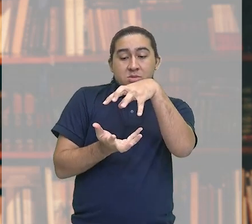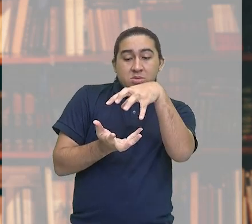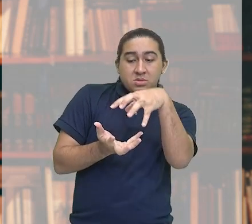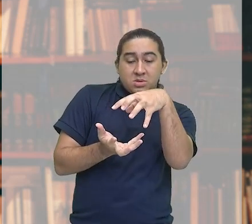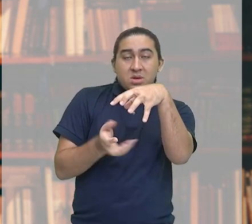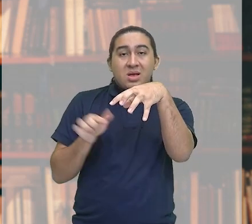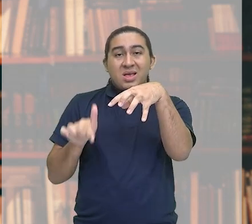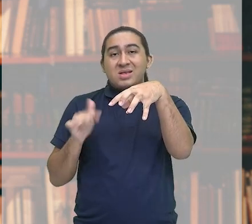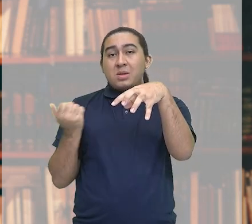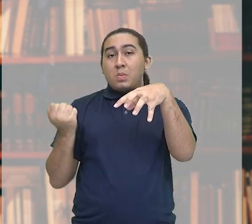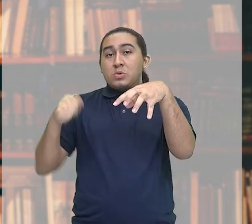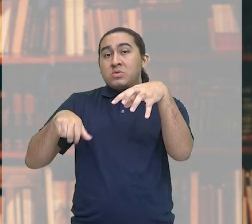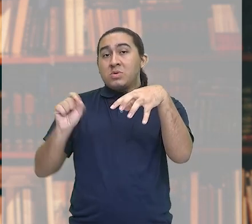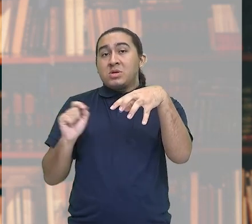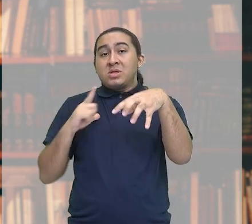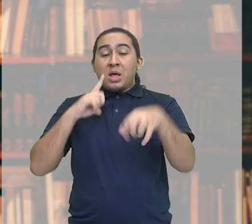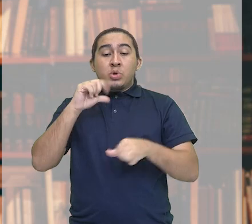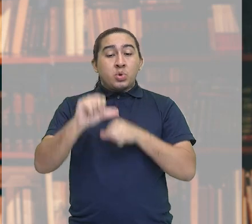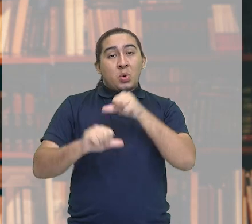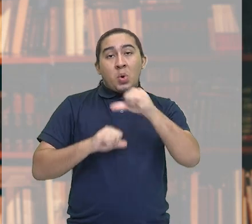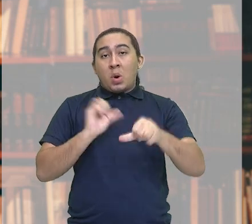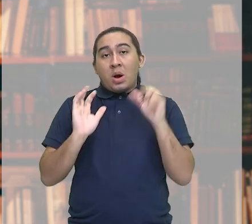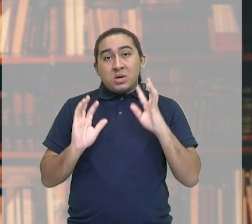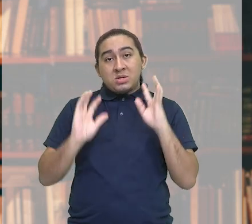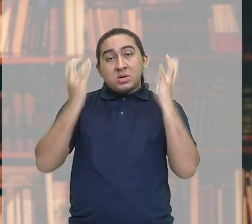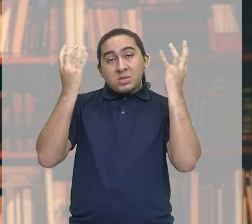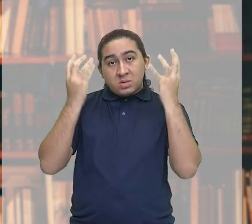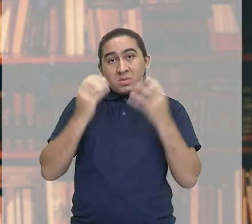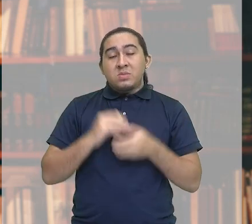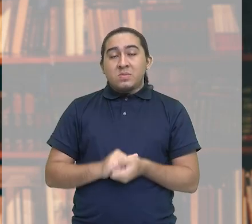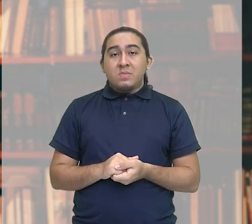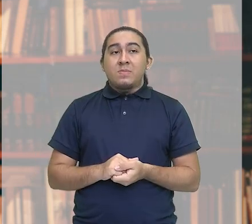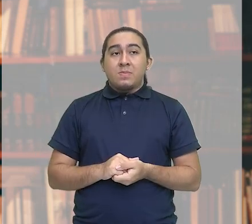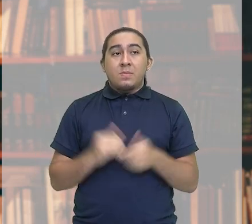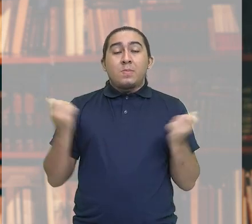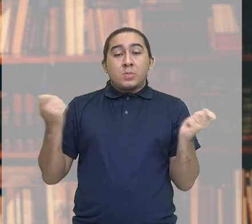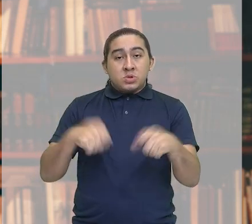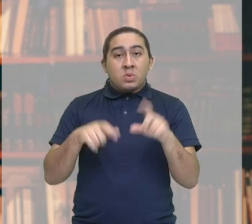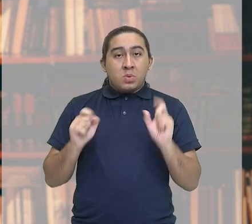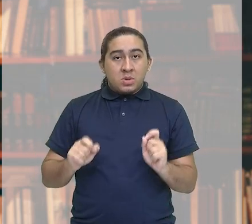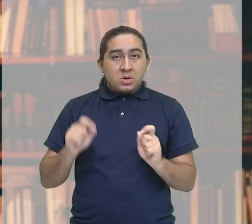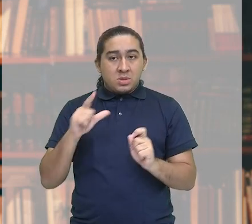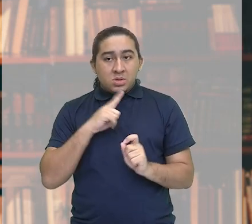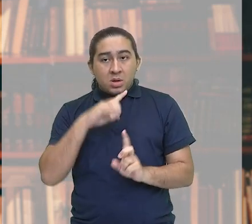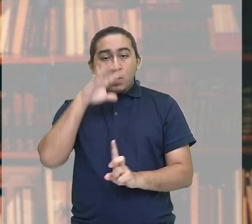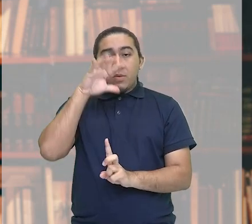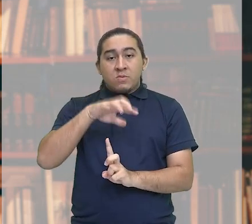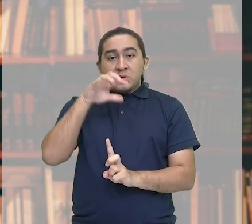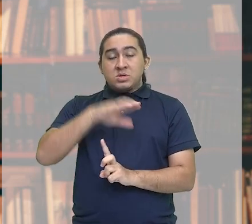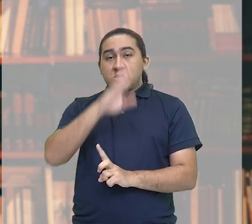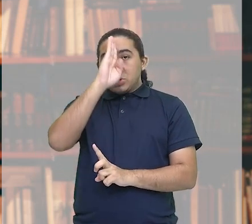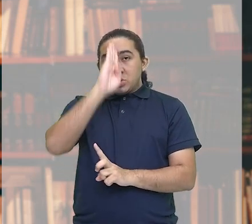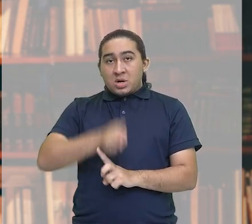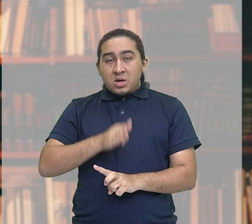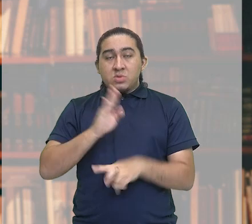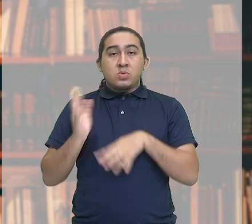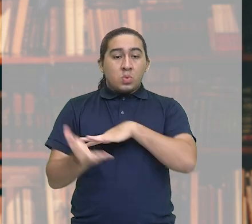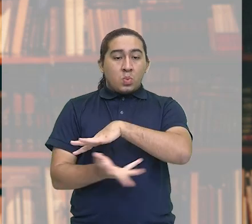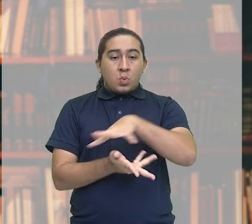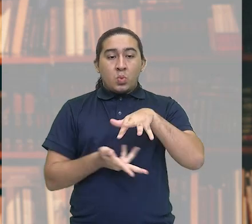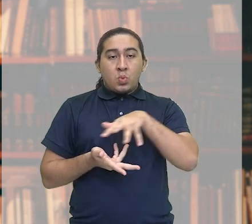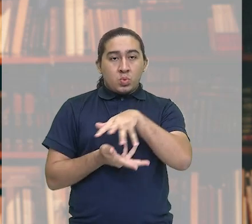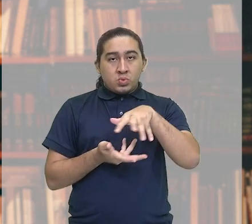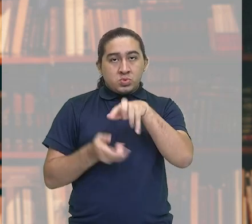é ele que vai permitir a troca das estações do ano, fazendo com que isso influencie no clima global e também